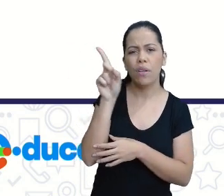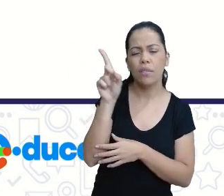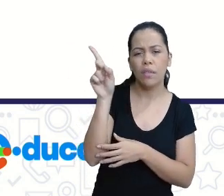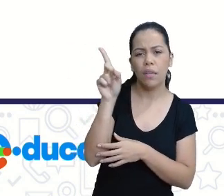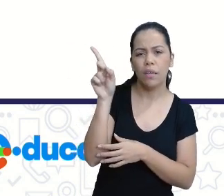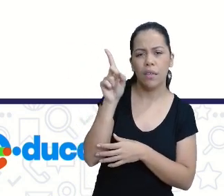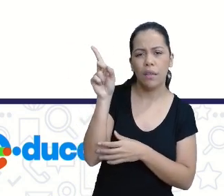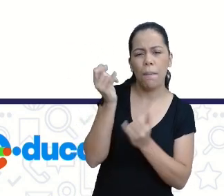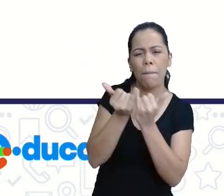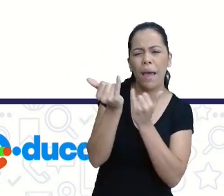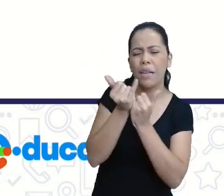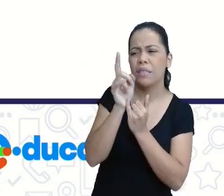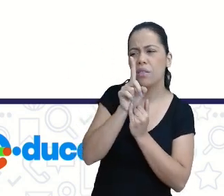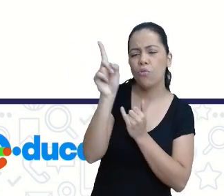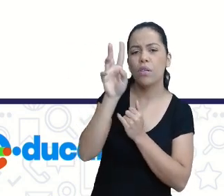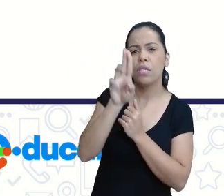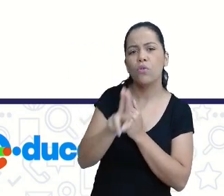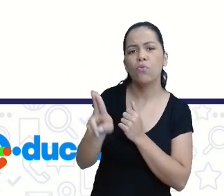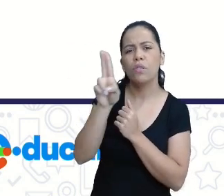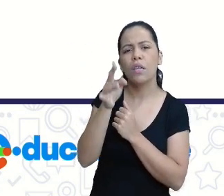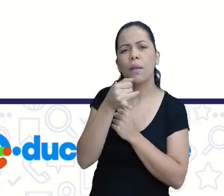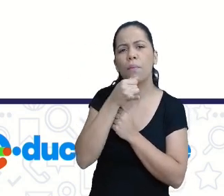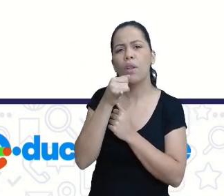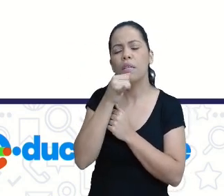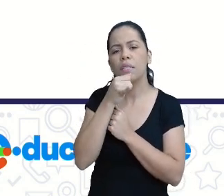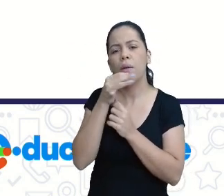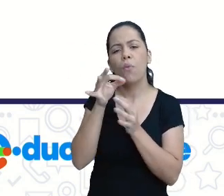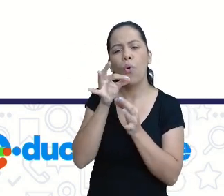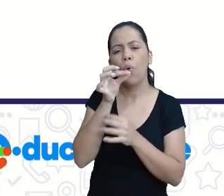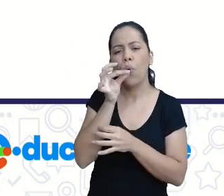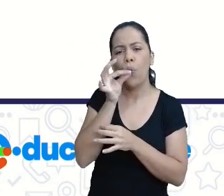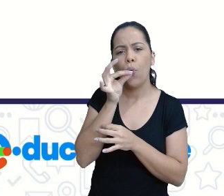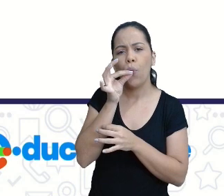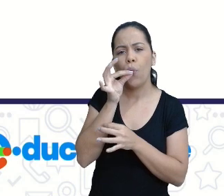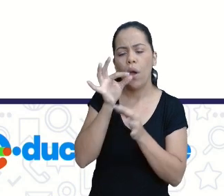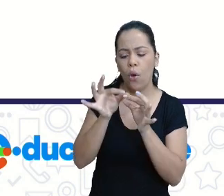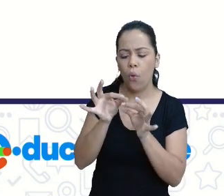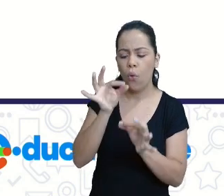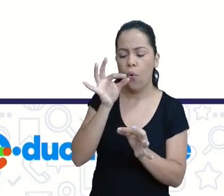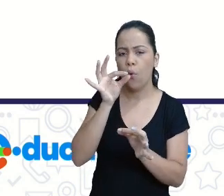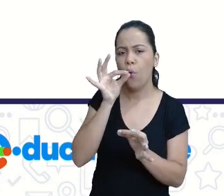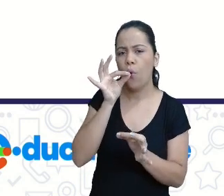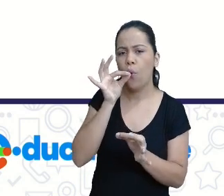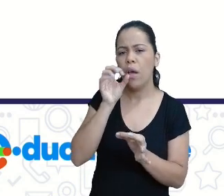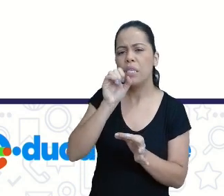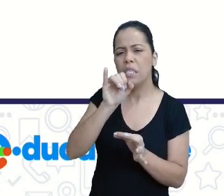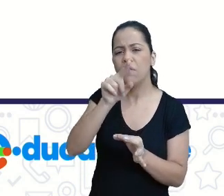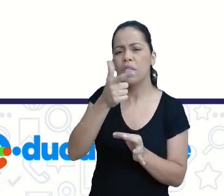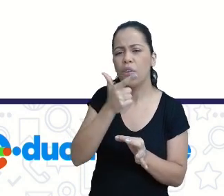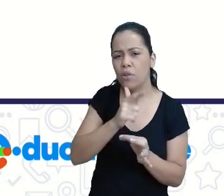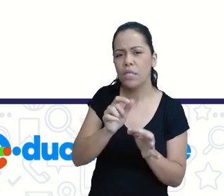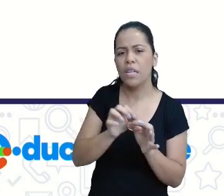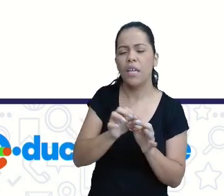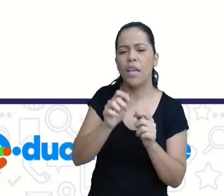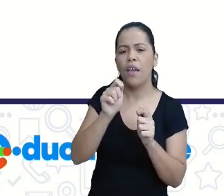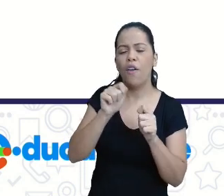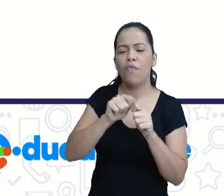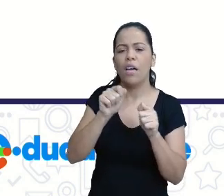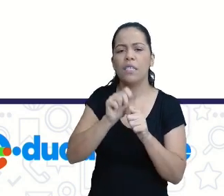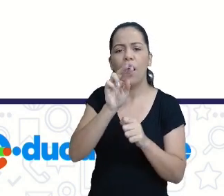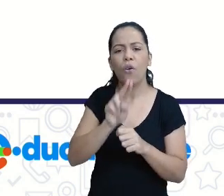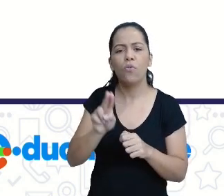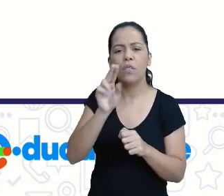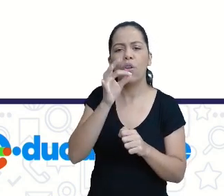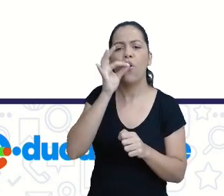hoje, utilizando alguns elementos, como, por exemplo, um canudo. Se você montar com canudos, é bom porque você consegue encaixar